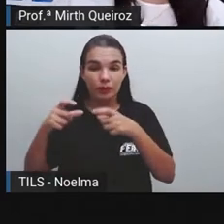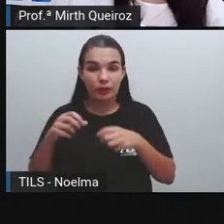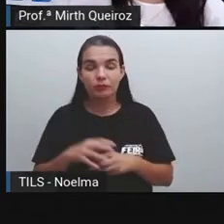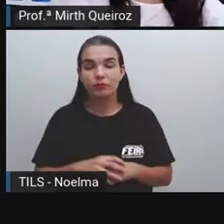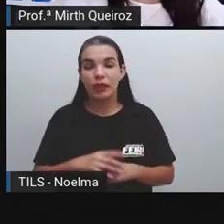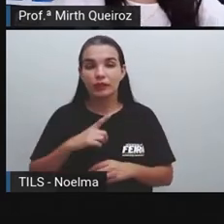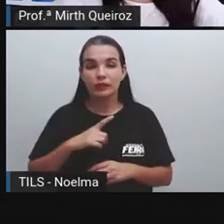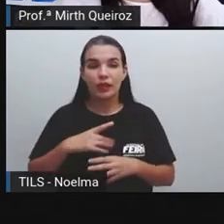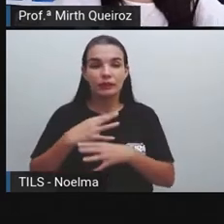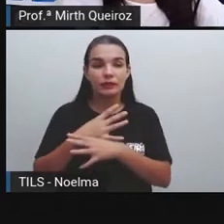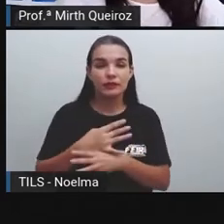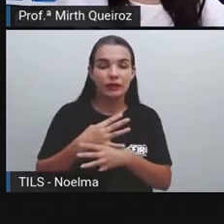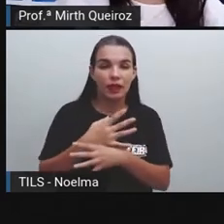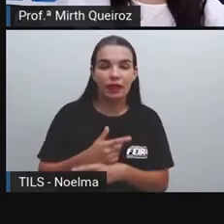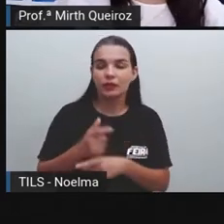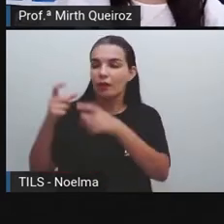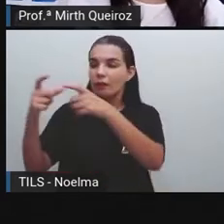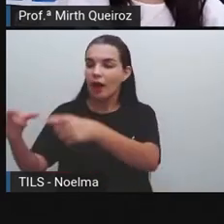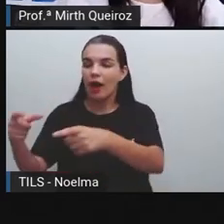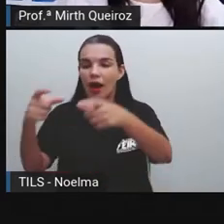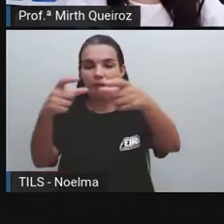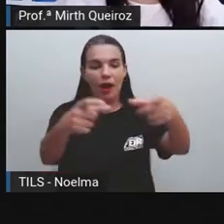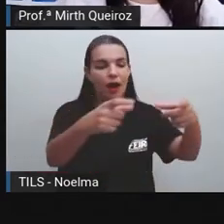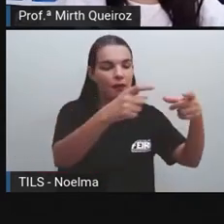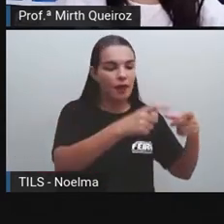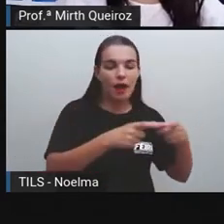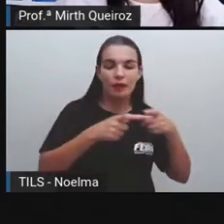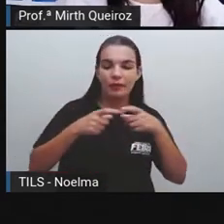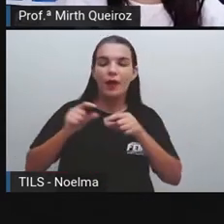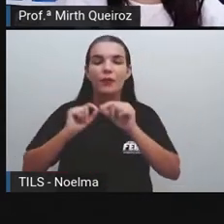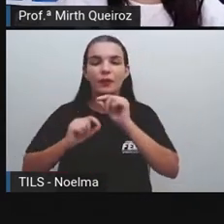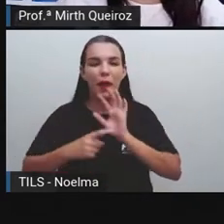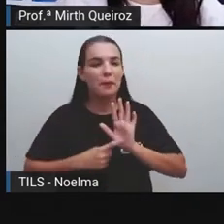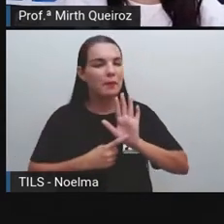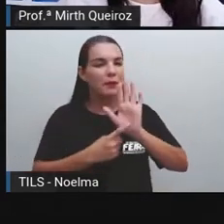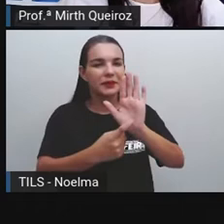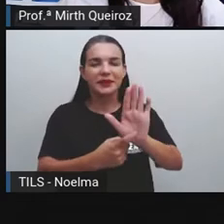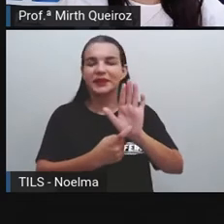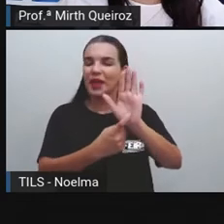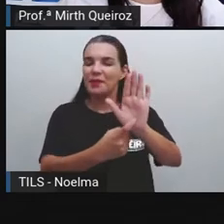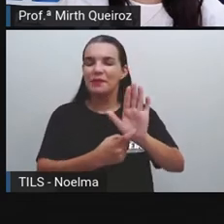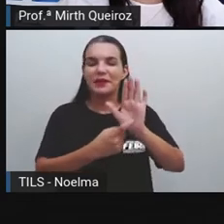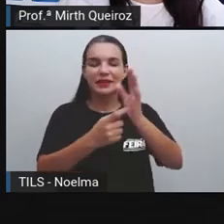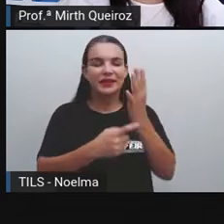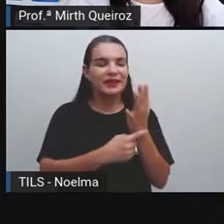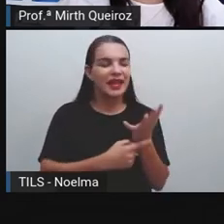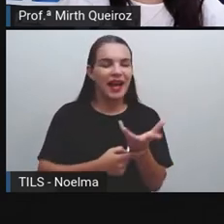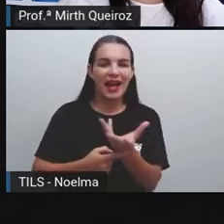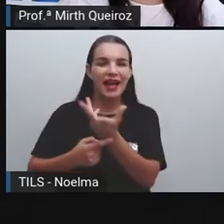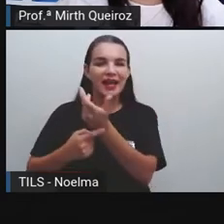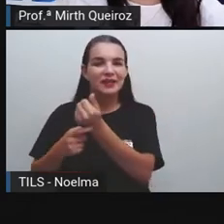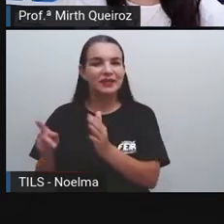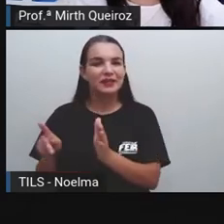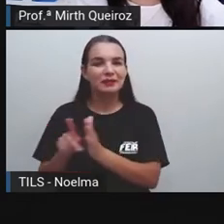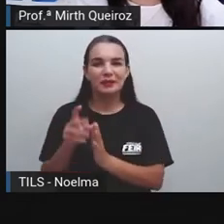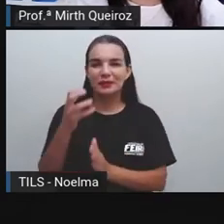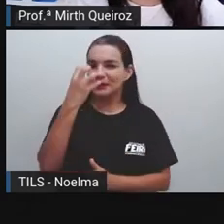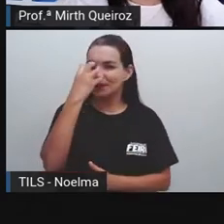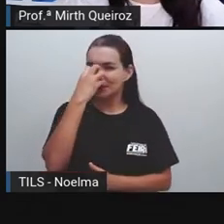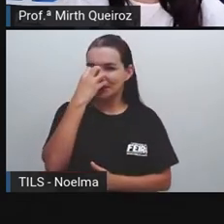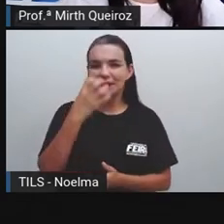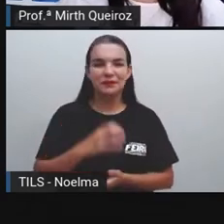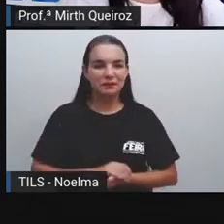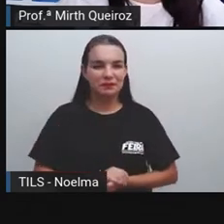outro, de uma cidade para outra, né? Tentando mostrar e apresentar a arte deles.